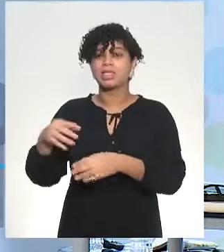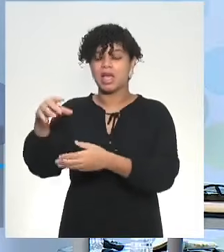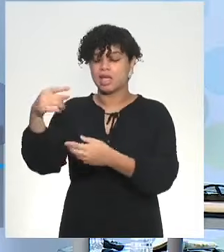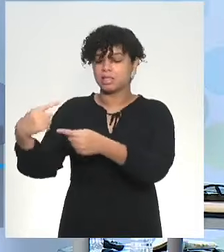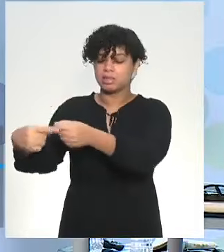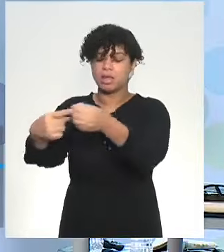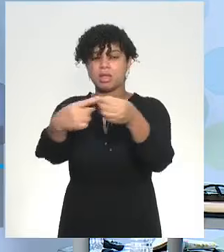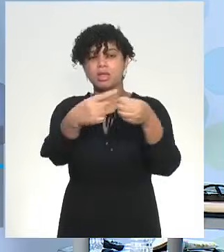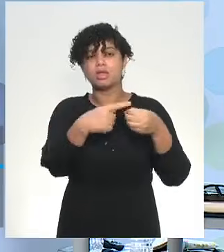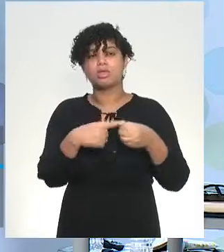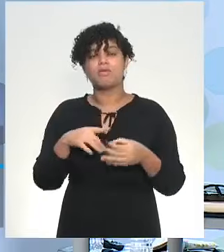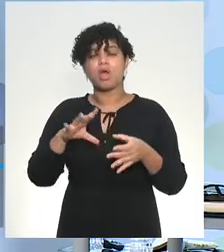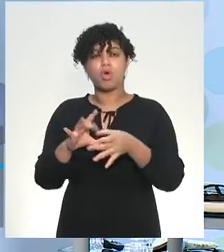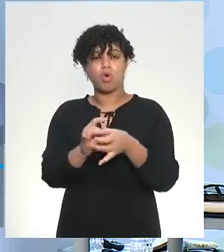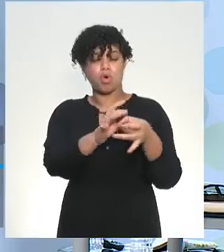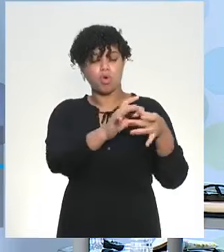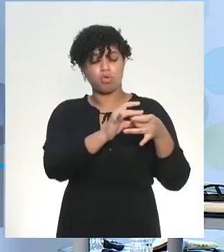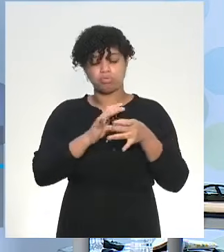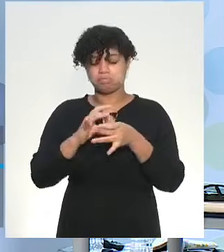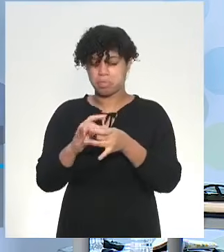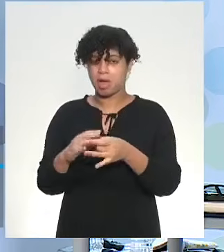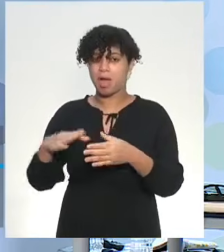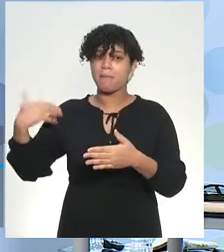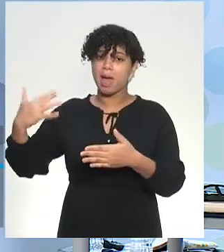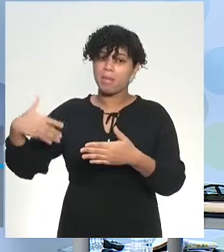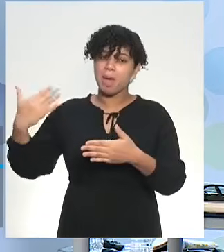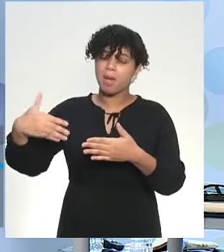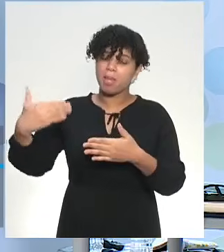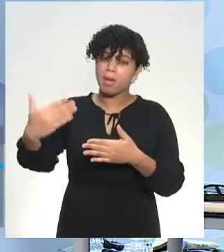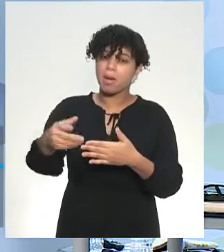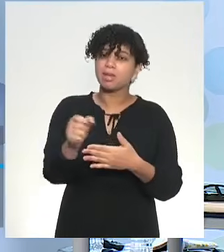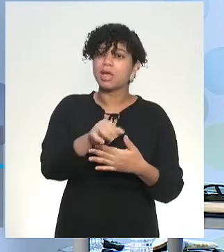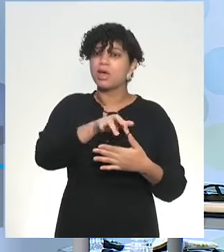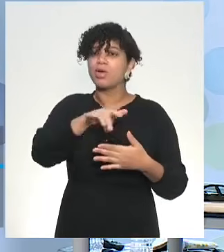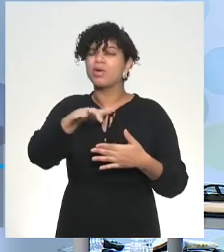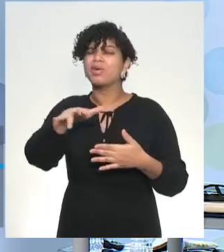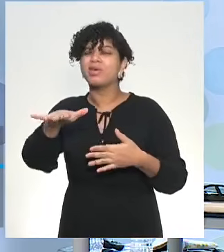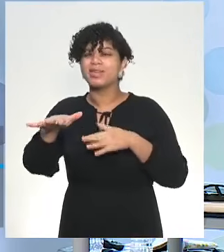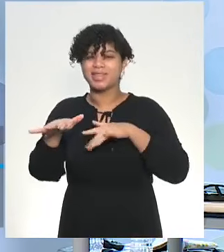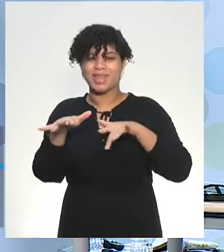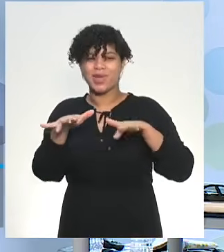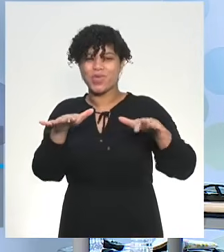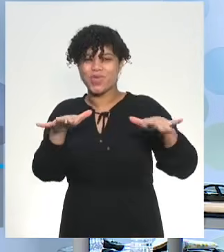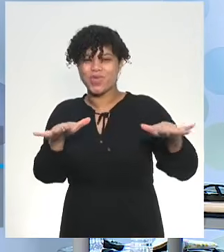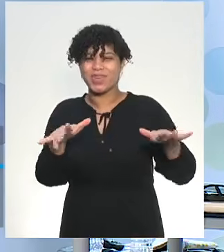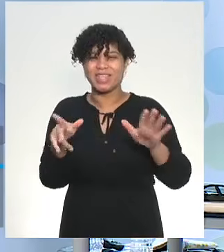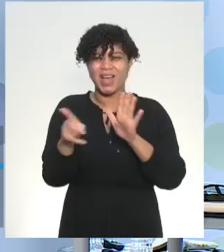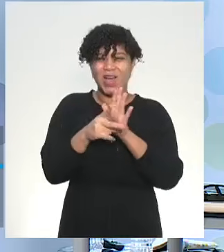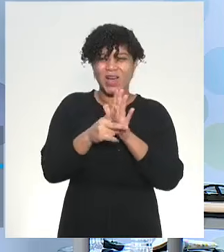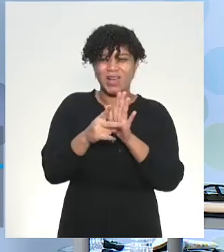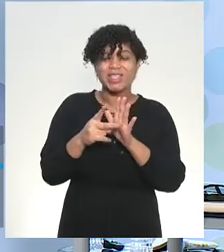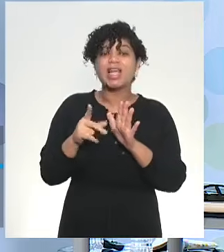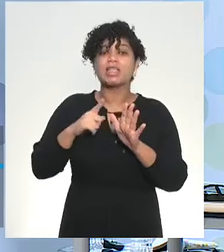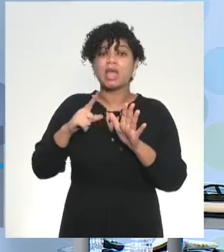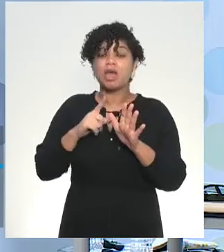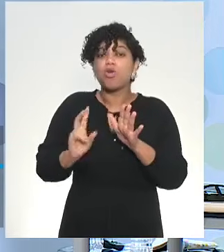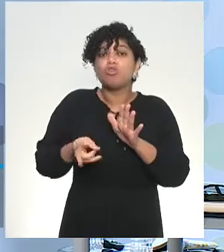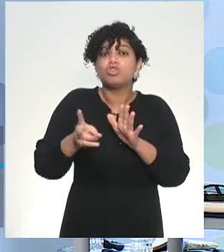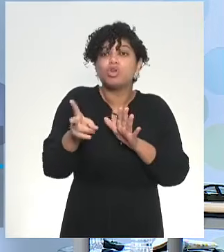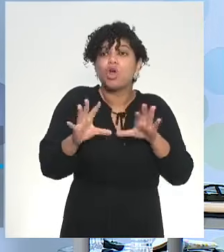certo? Com o passar do tempo, isso aí ele foi se estendendo e foi tendo outras formações.